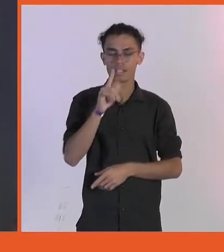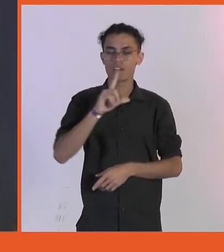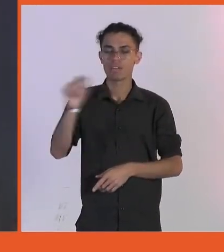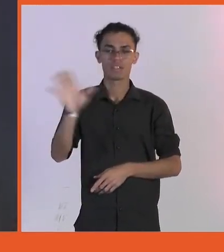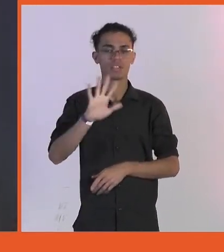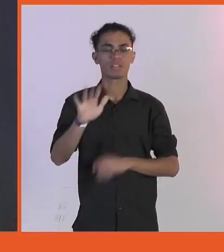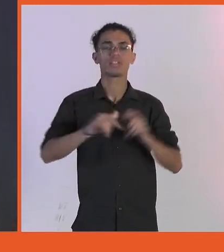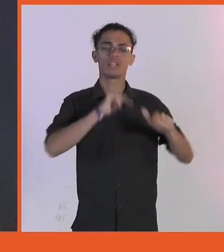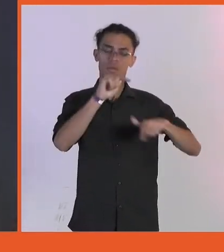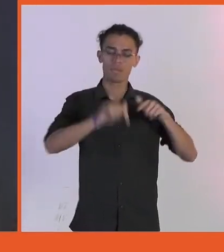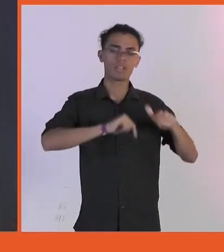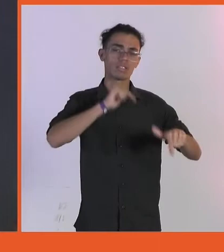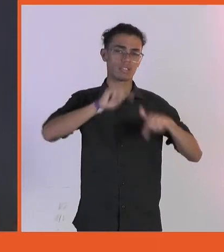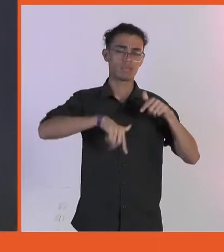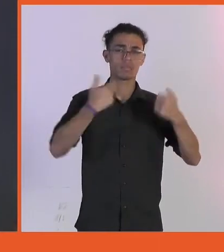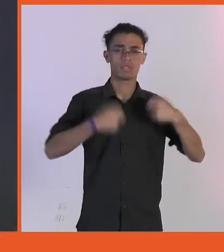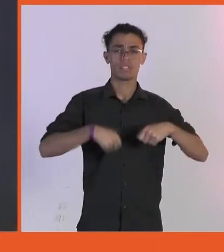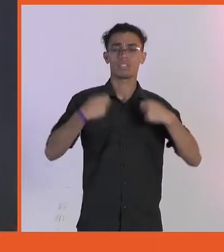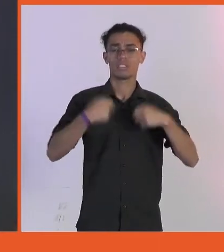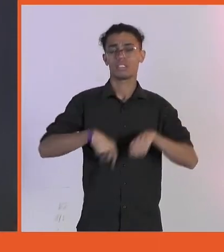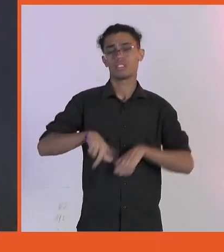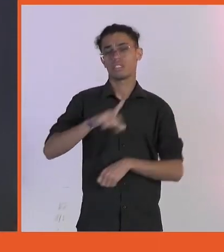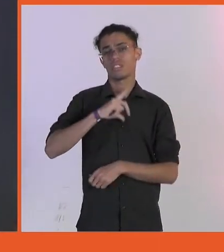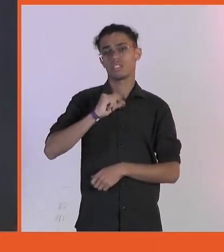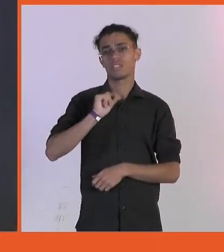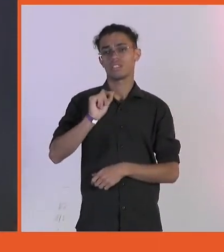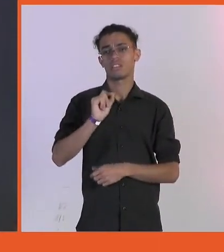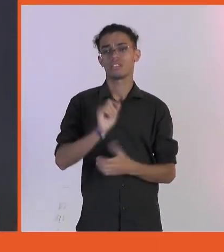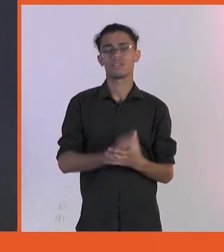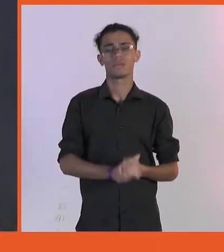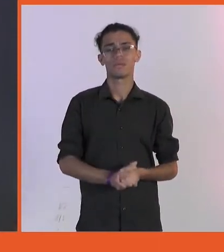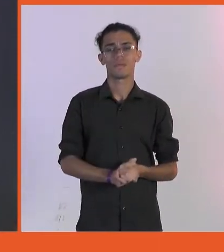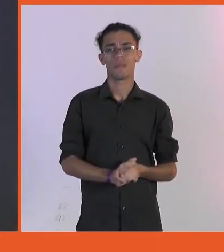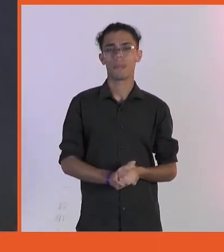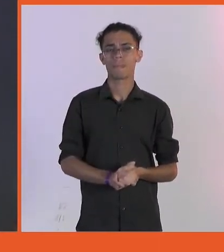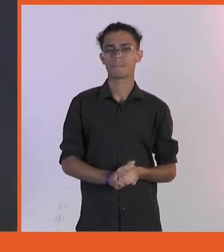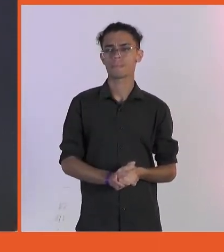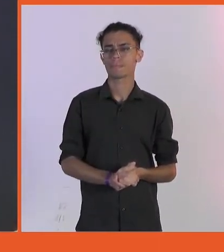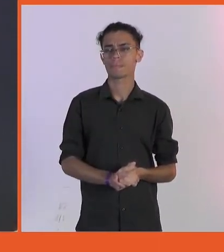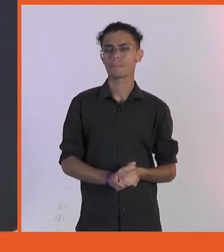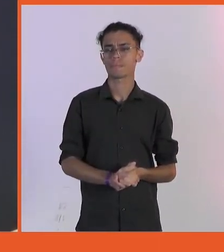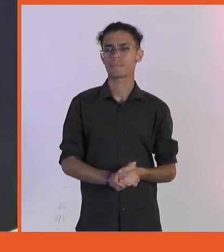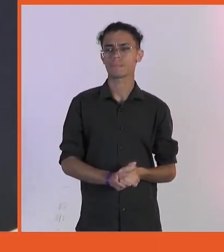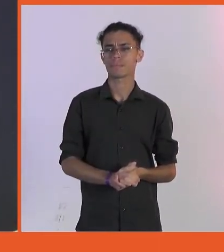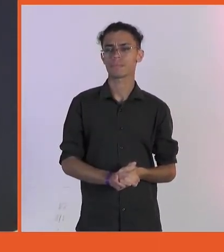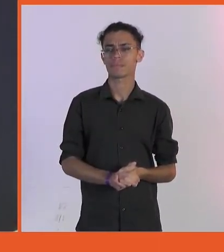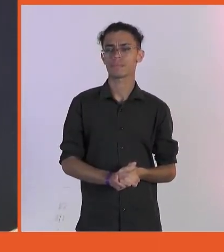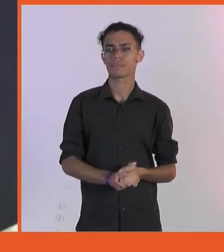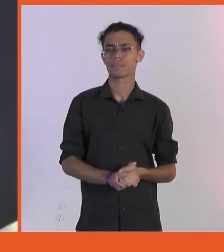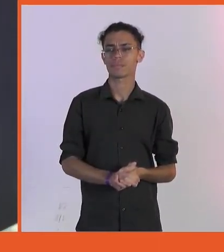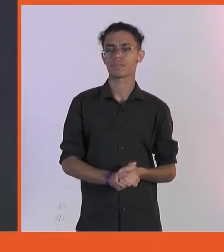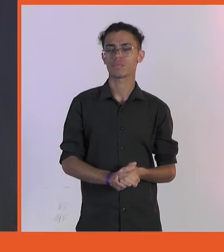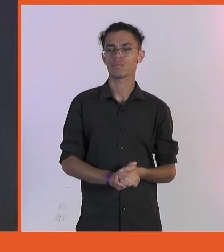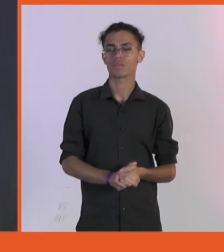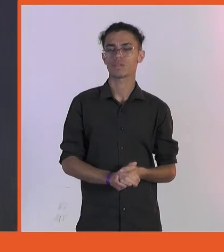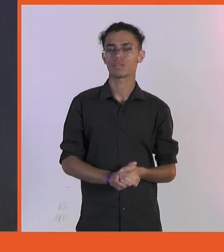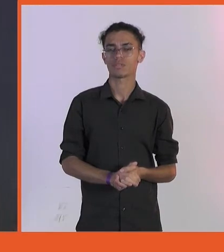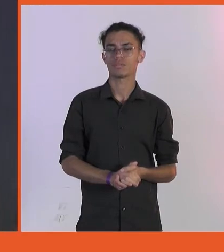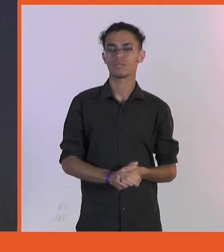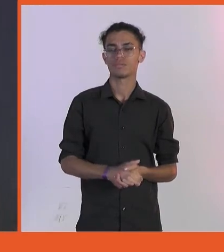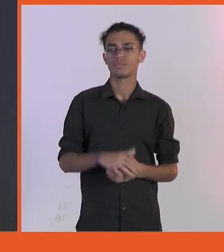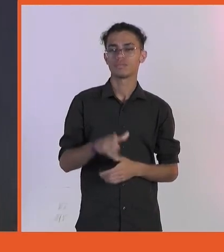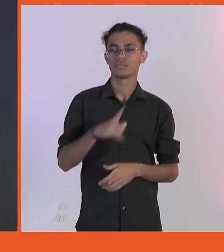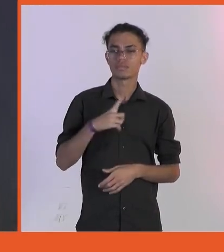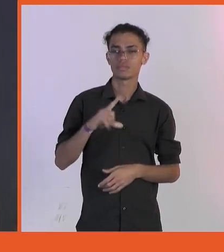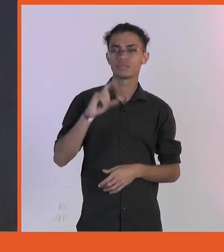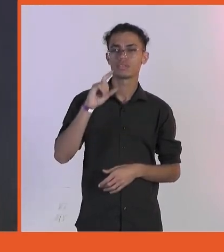trampar. Então, trabalho. Eu acho que o que mudou muito a minha visão de criação de conteúdo foi quando eu passei a encarar como que ele de fato é um trabalho, a gente tem entrega,